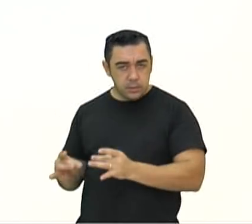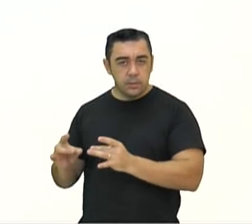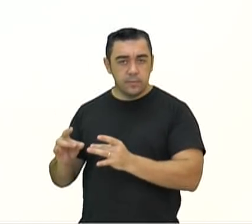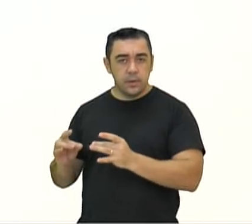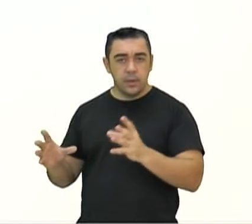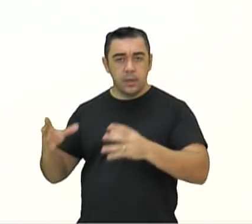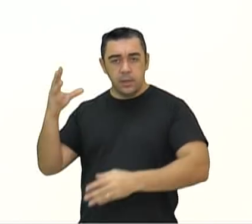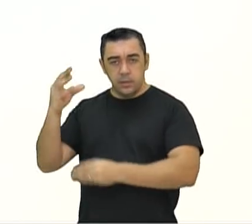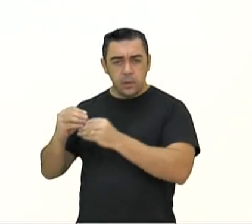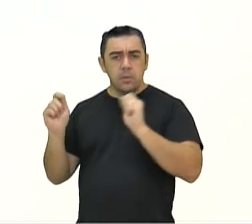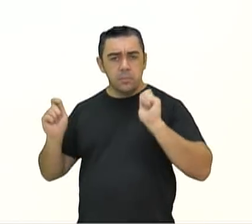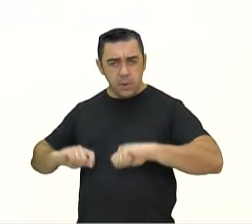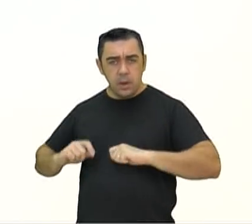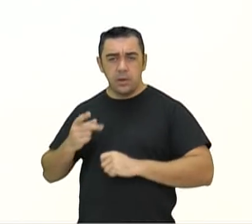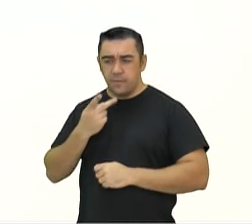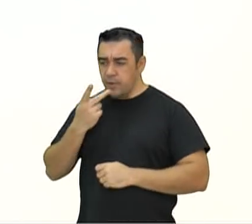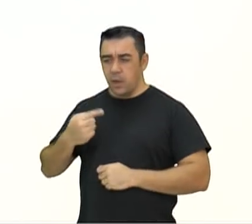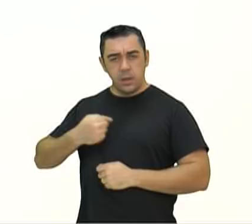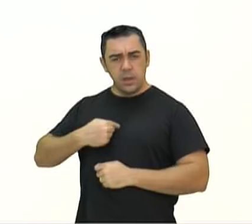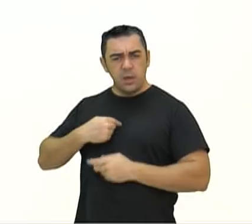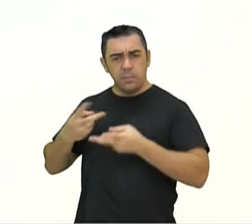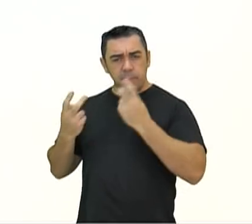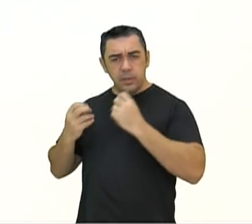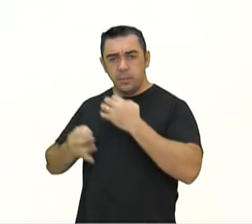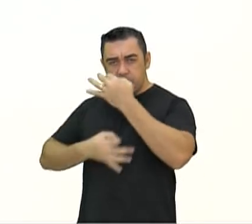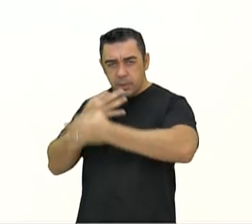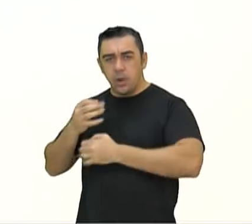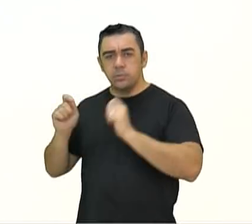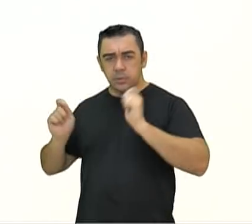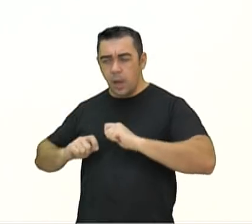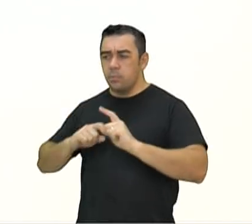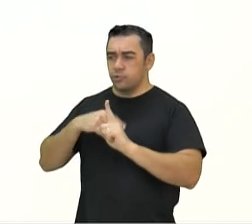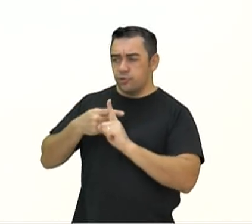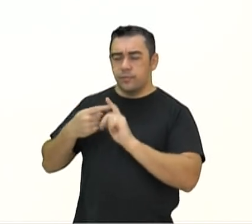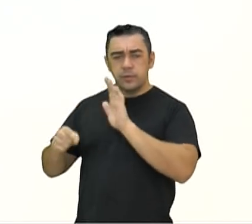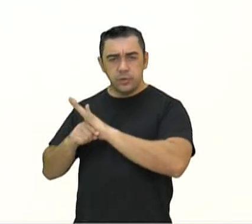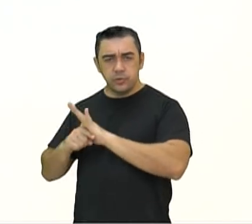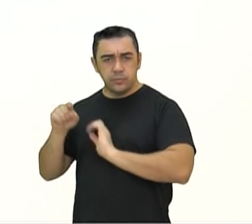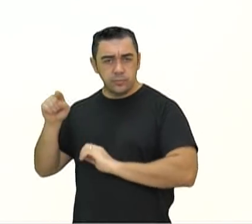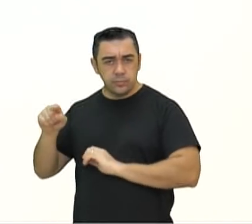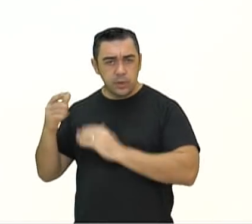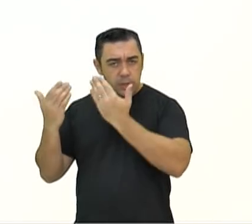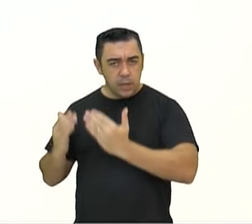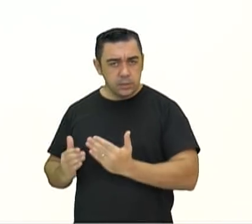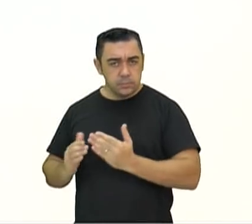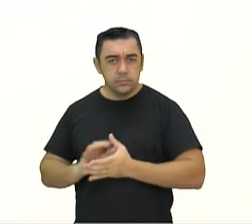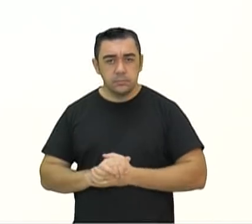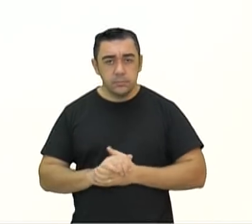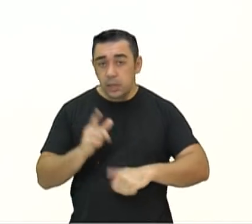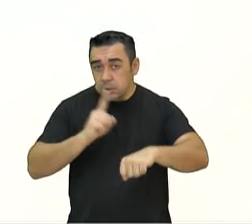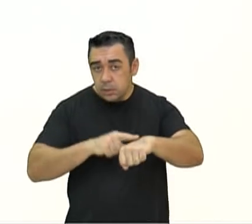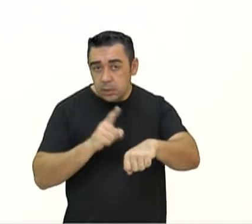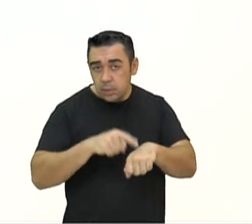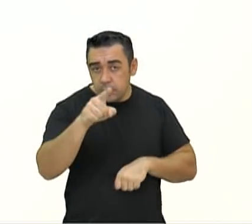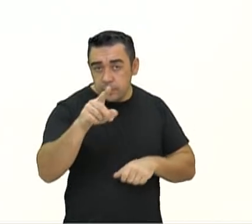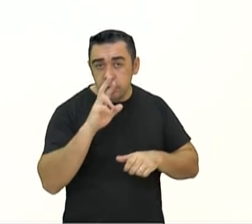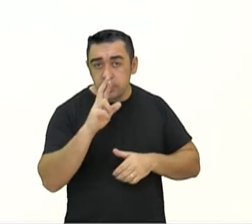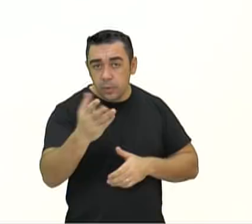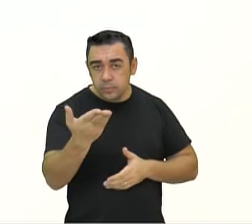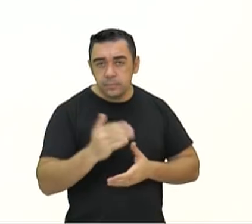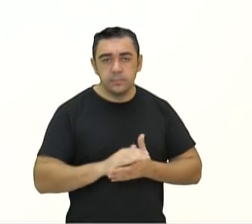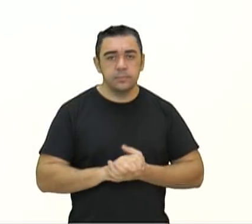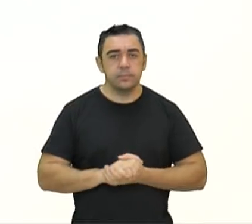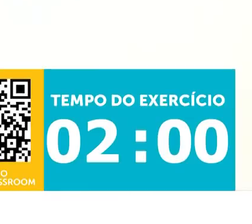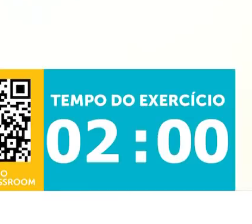o autor pode dizer suas percepções, fazendo o julgamento de valor da obra analisada? Um tempo para vocês fazerem.